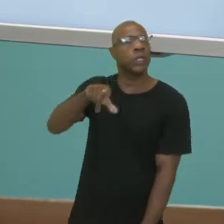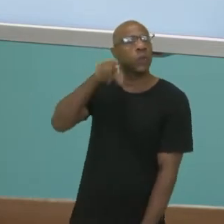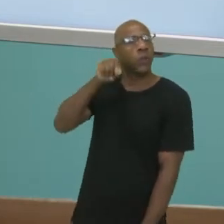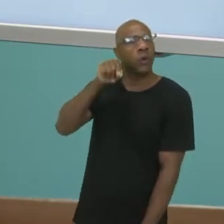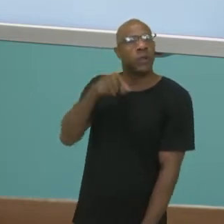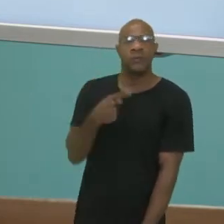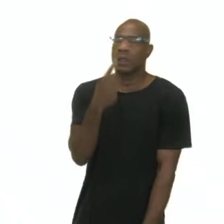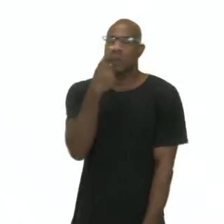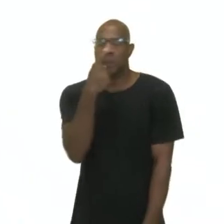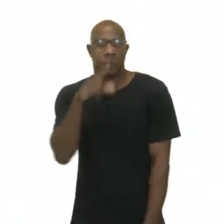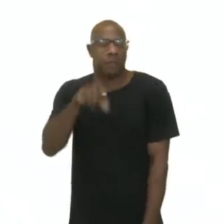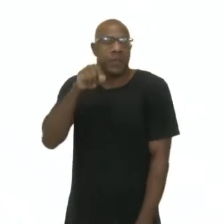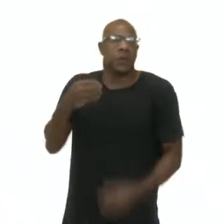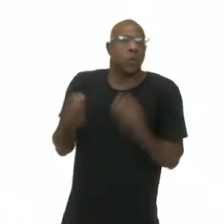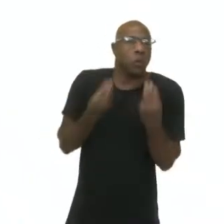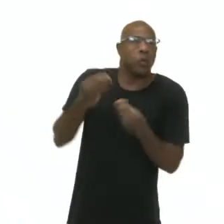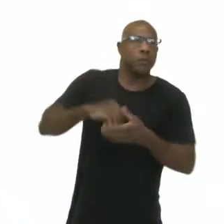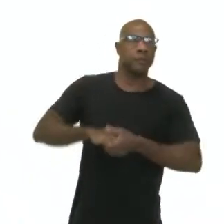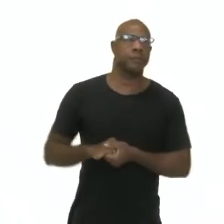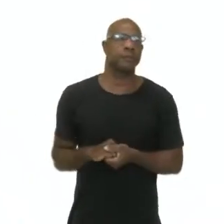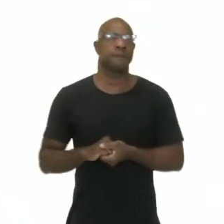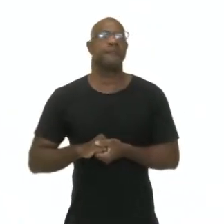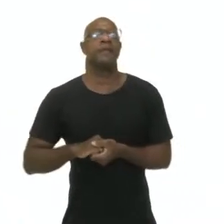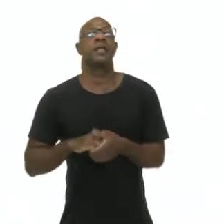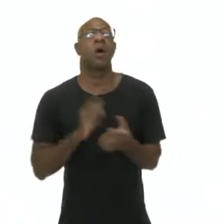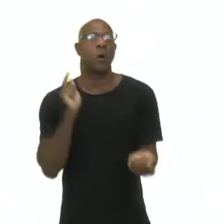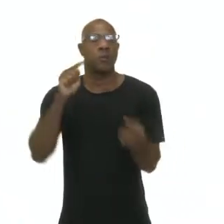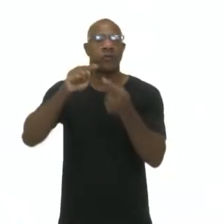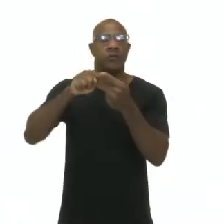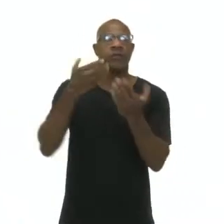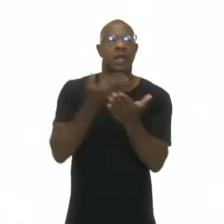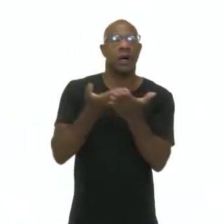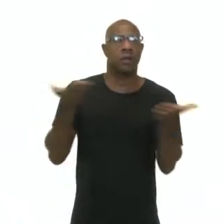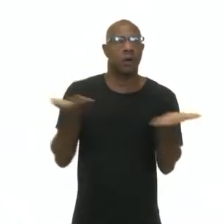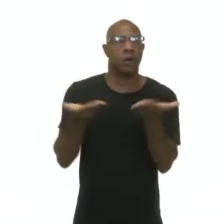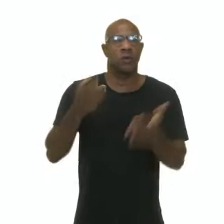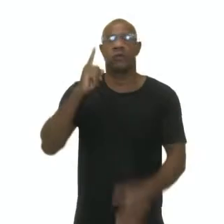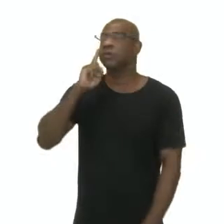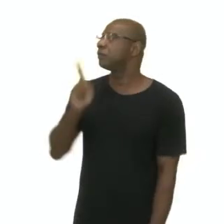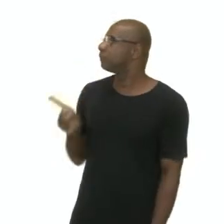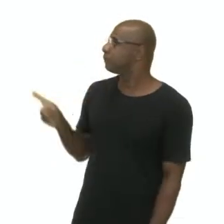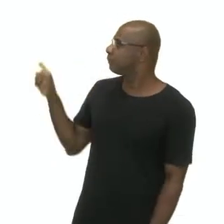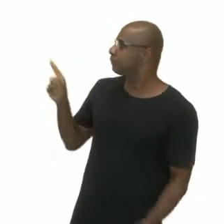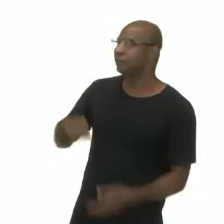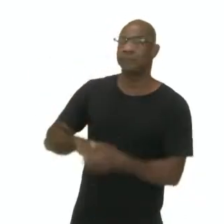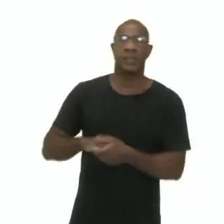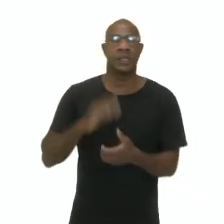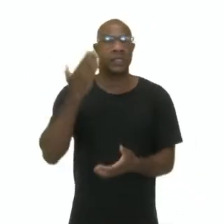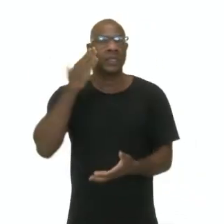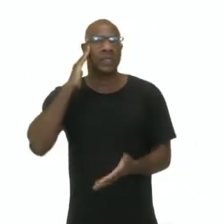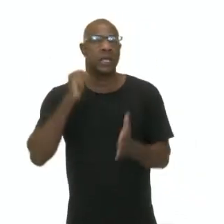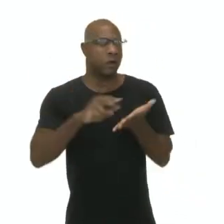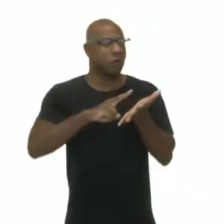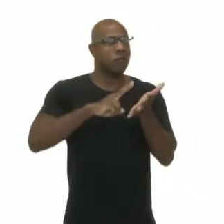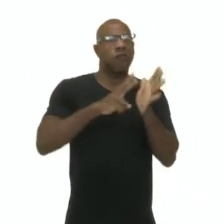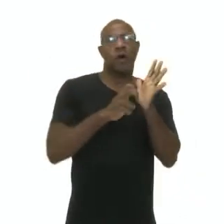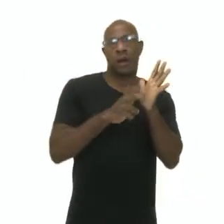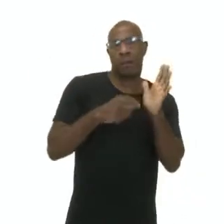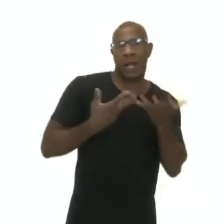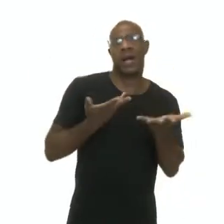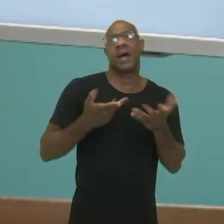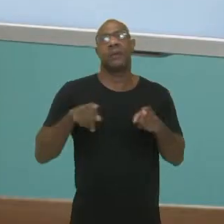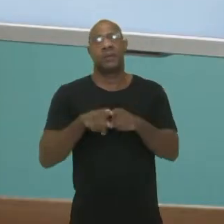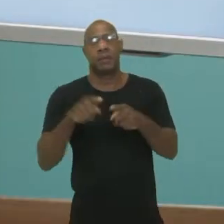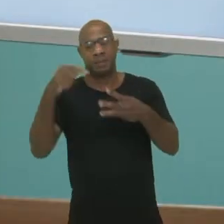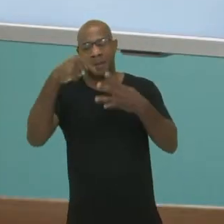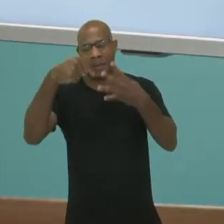dessa aula? Apropriar-se do conhecimento linguístico necessário para a compreensão do gênero estudado e compreender o vocabulário que auxilia o entendimento a partir